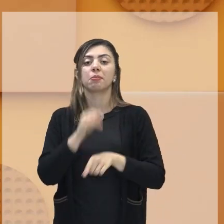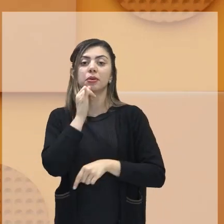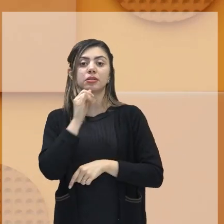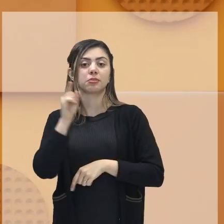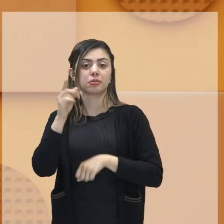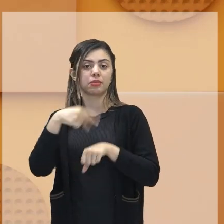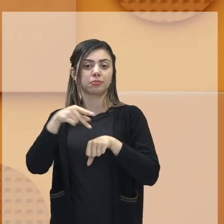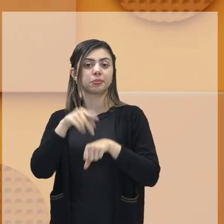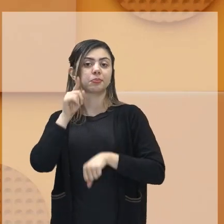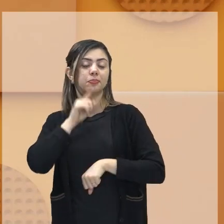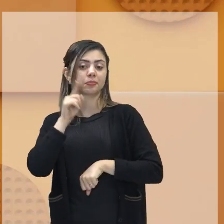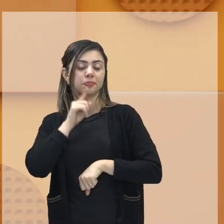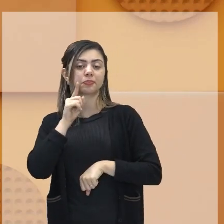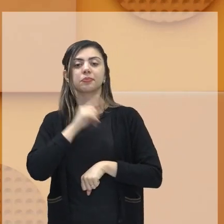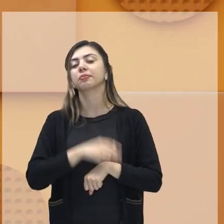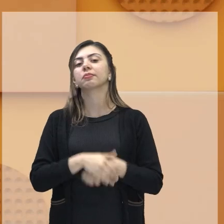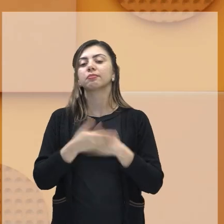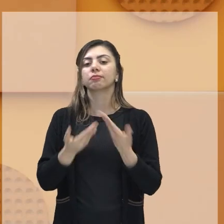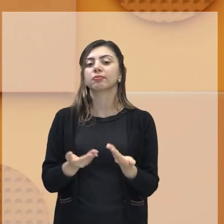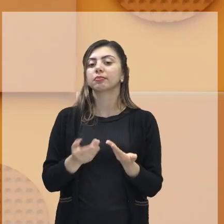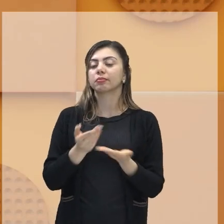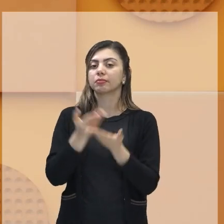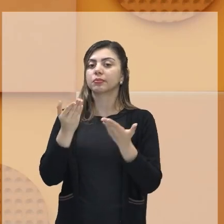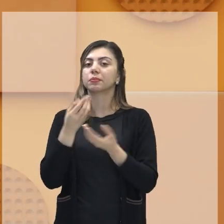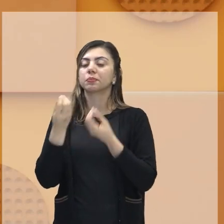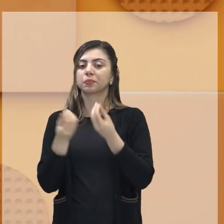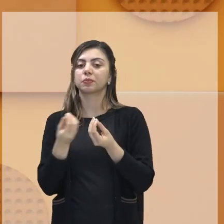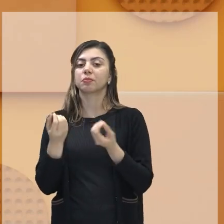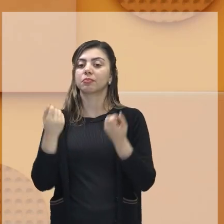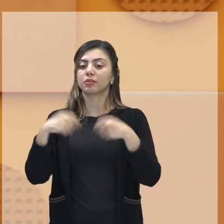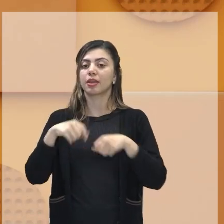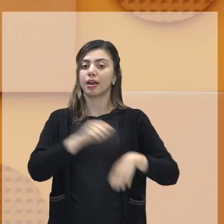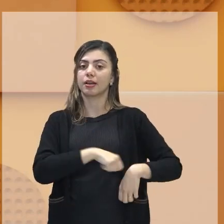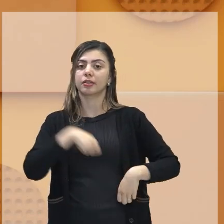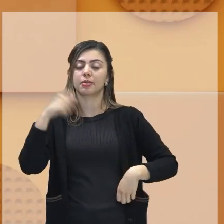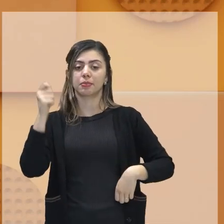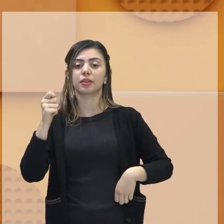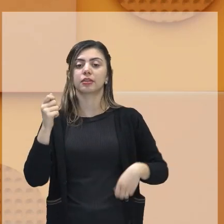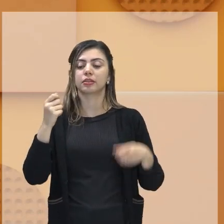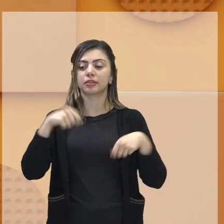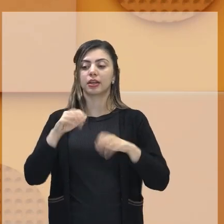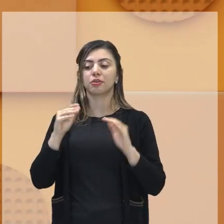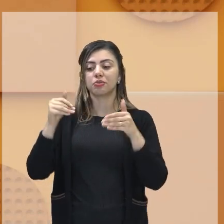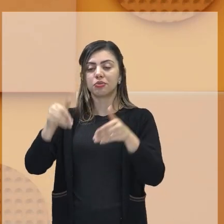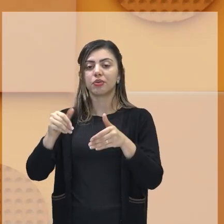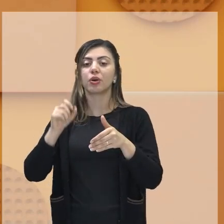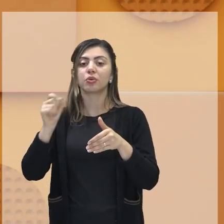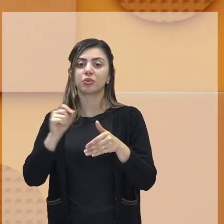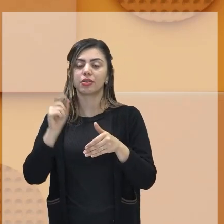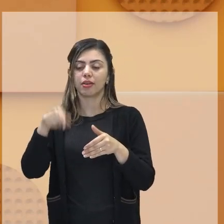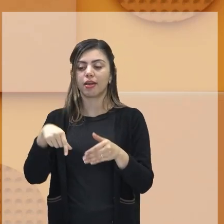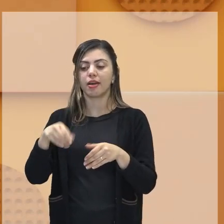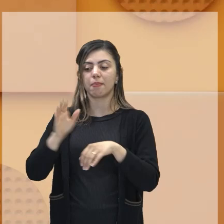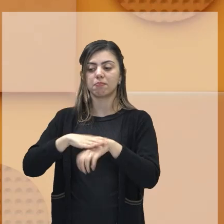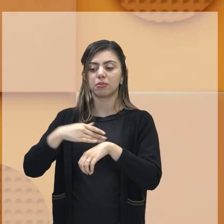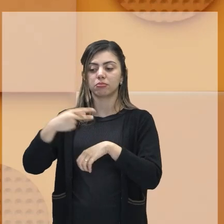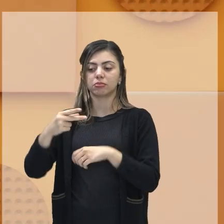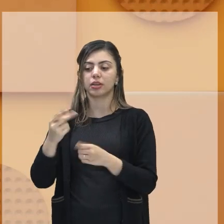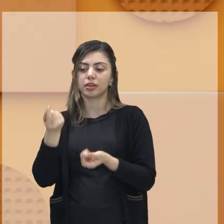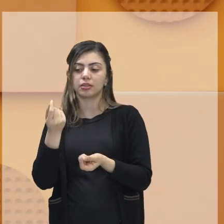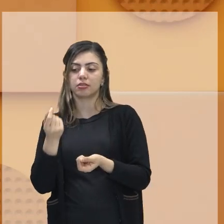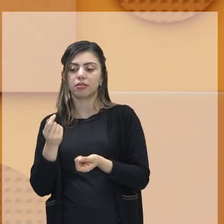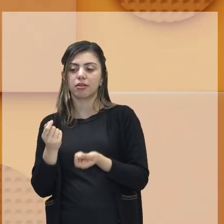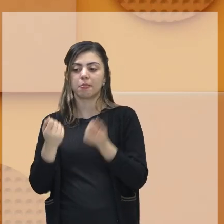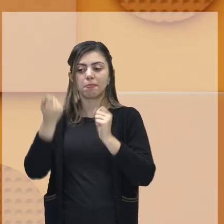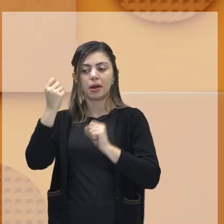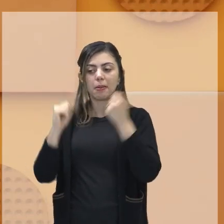Estados Unidos, que, por sinal, uma vez que se tornou independente, começou a investir também no seu próprio processo de industrialização